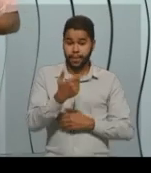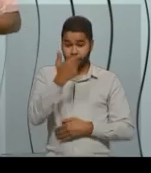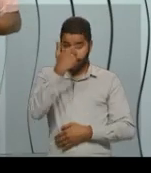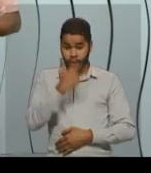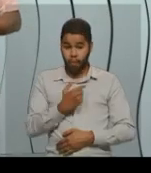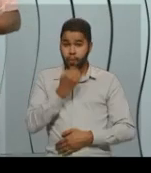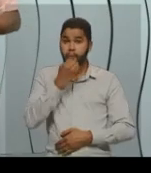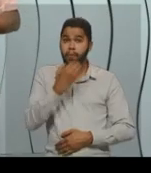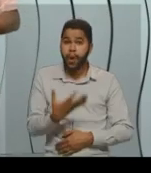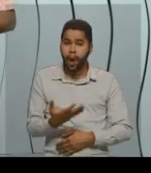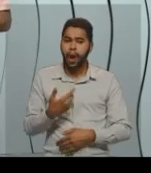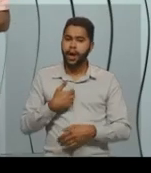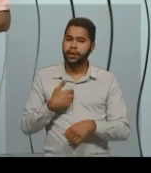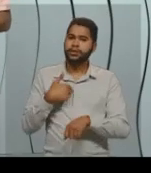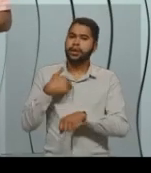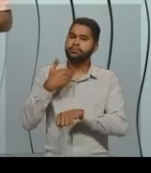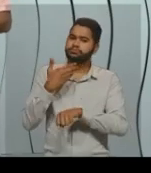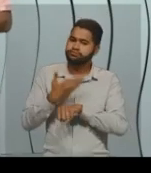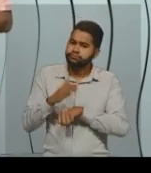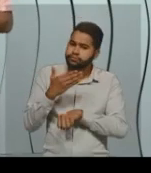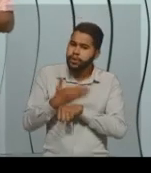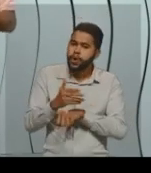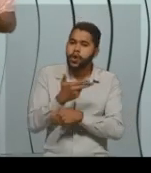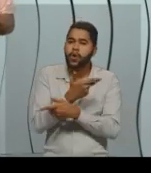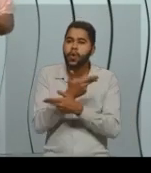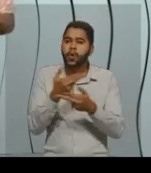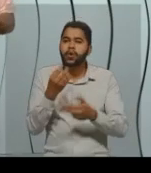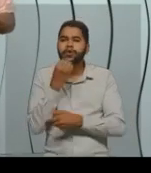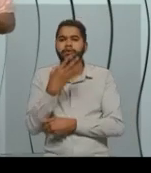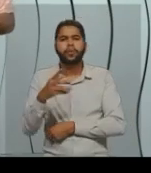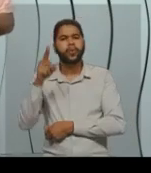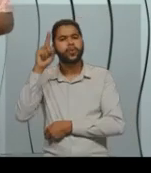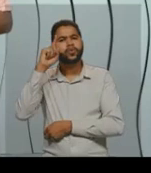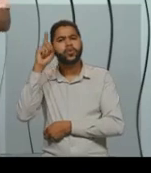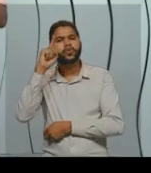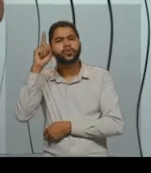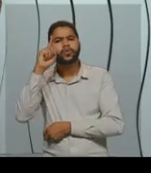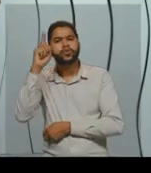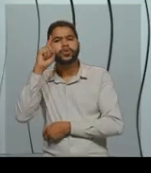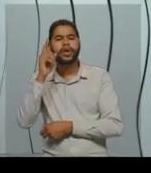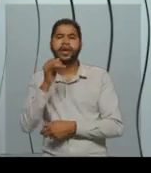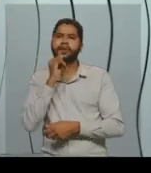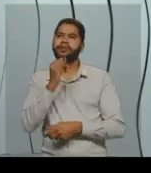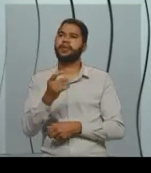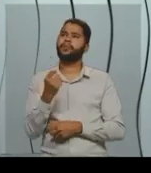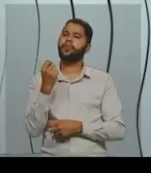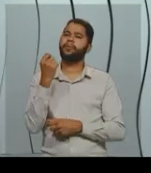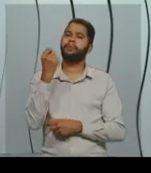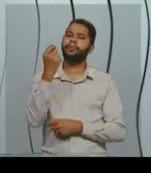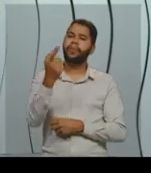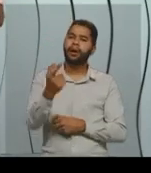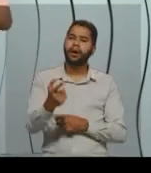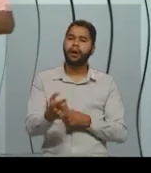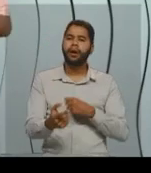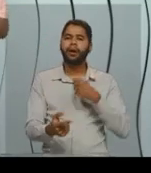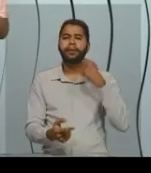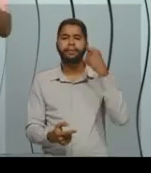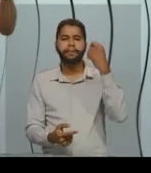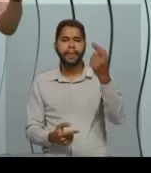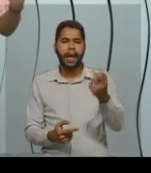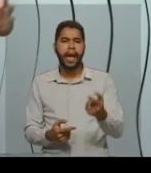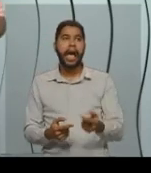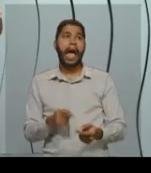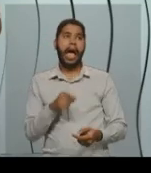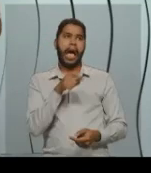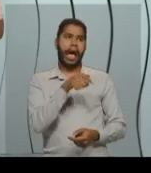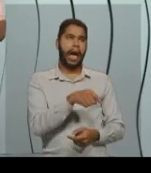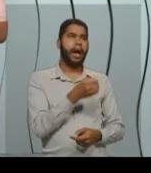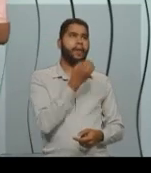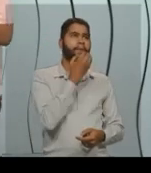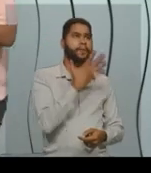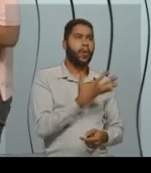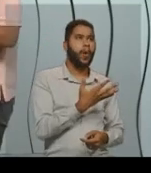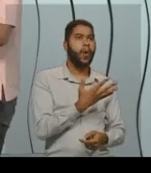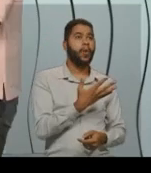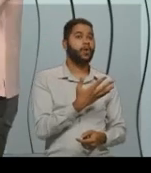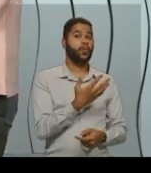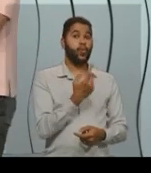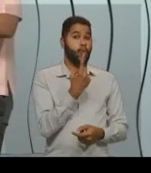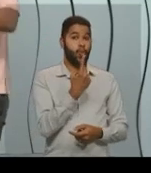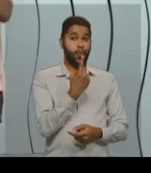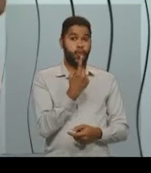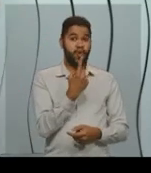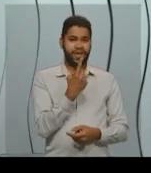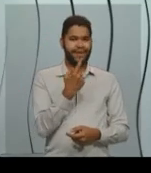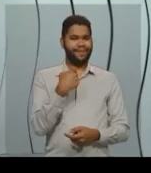tenho que fazer ações boas cotidianamente. Não dá para eu fazer apenas uma coisa certa e me achar a pessoa mais justa do mundo.